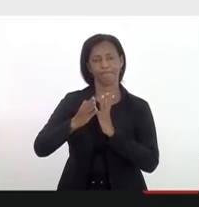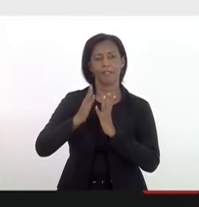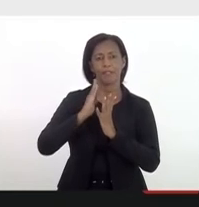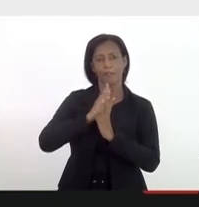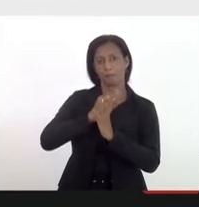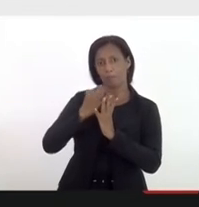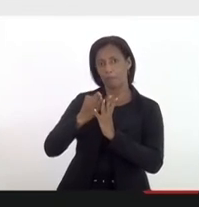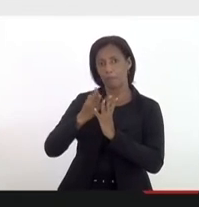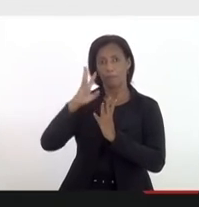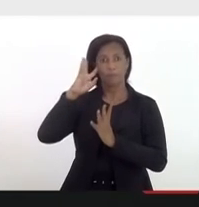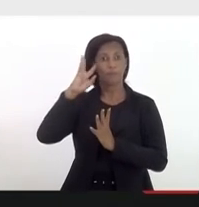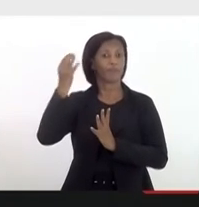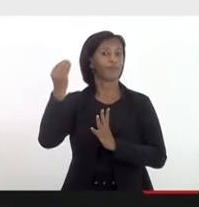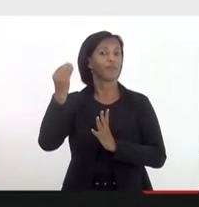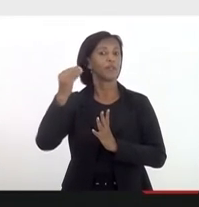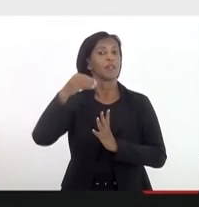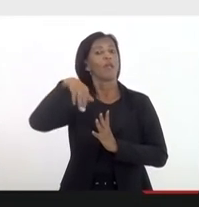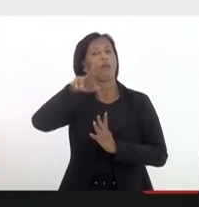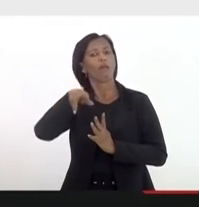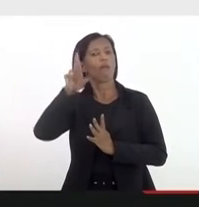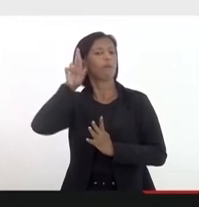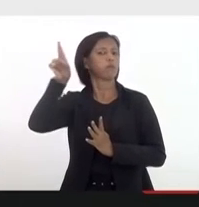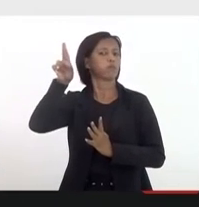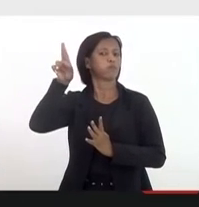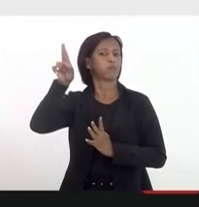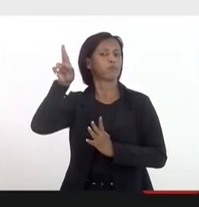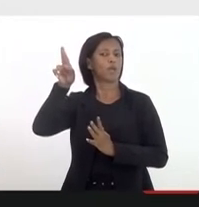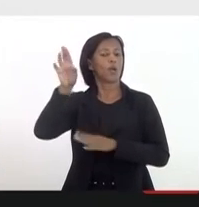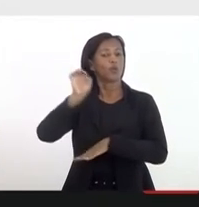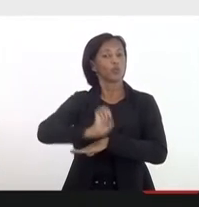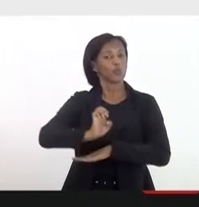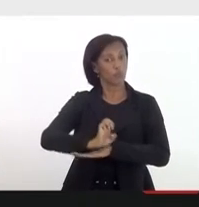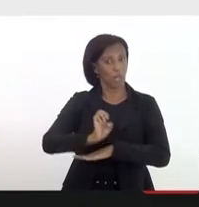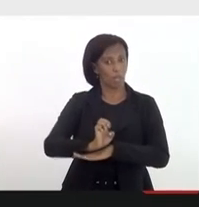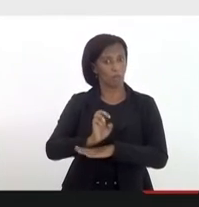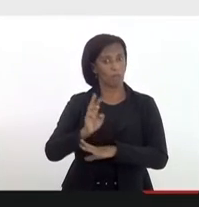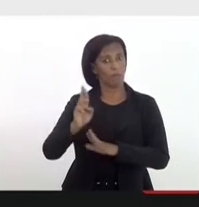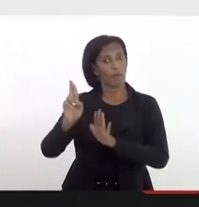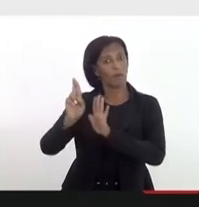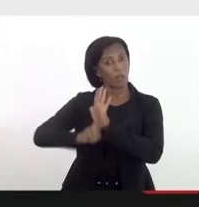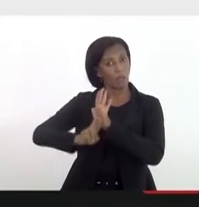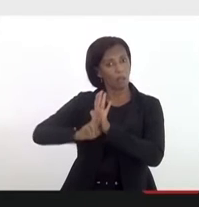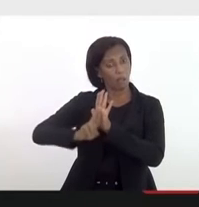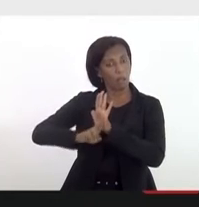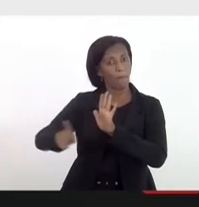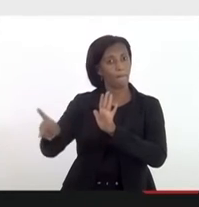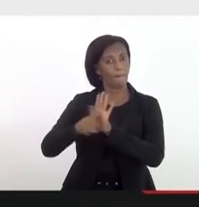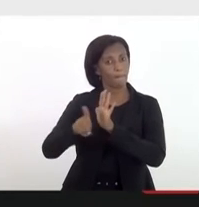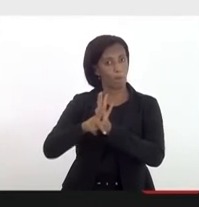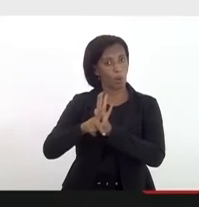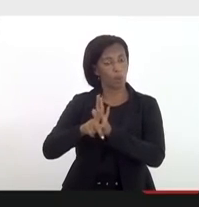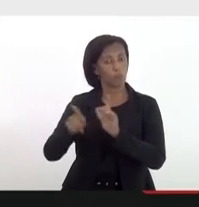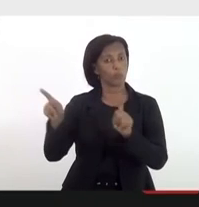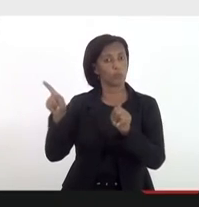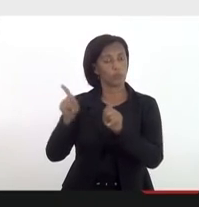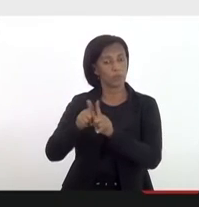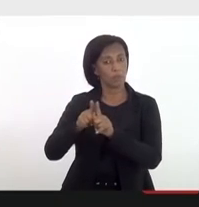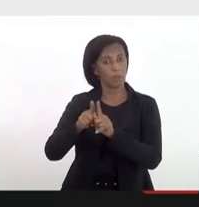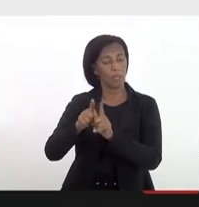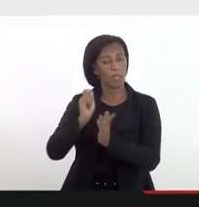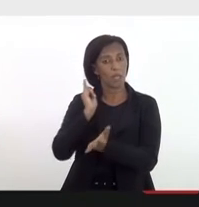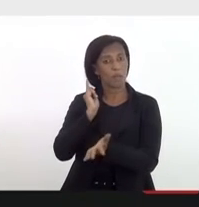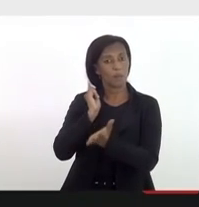parte por uma decisão que cabe aos estados. Estou falando aqui da regulação estadual da distribuição e dos impostos, que